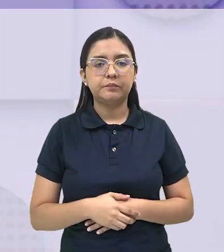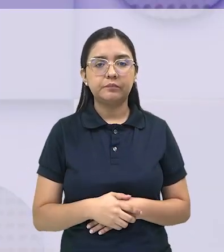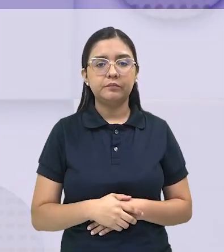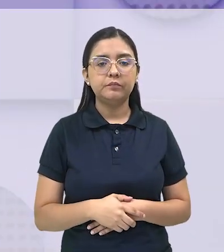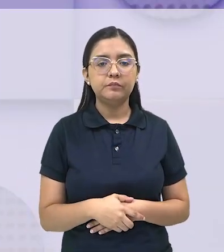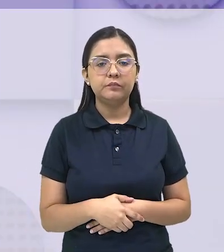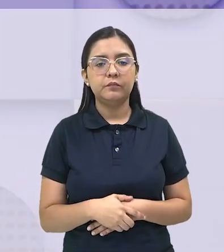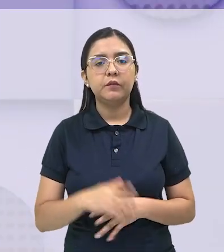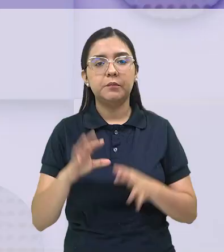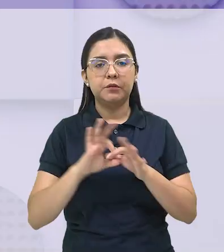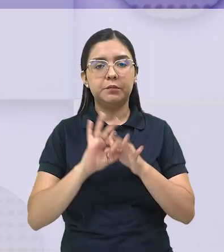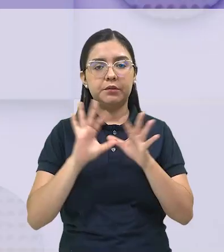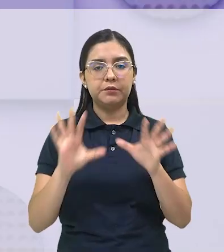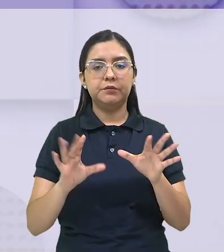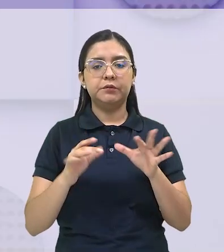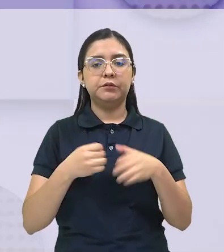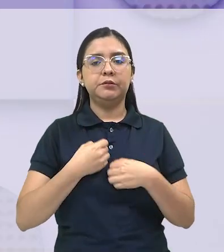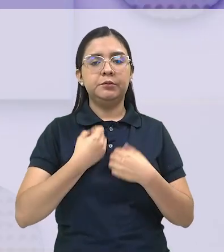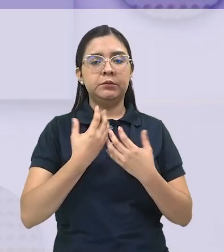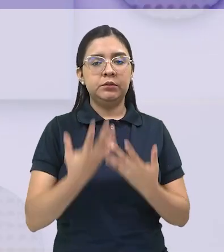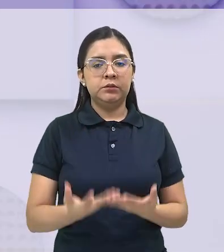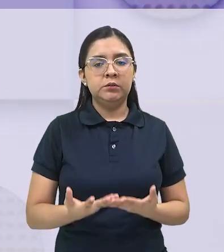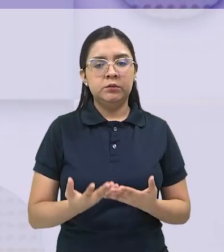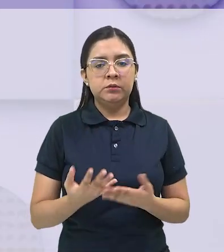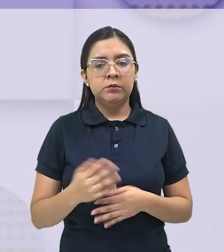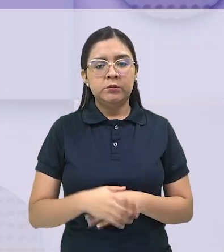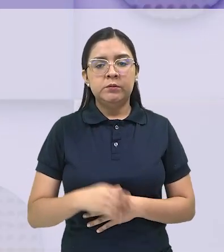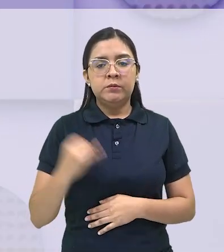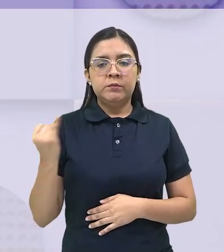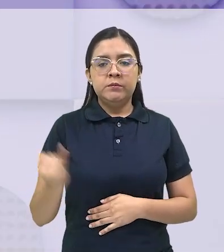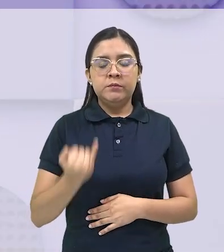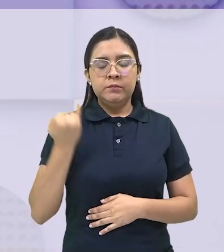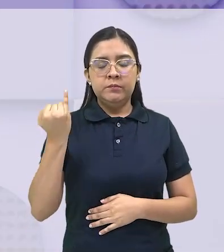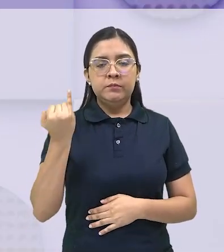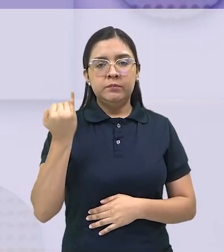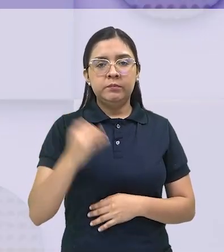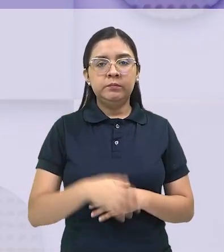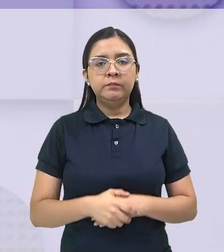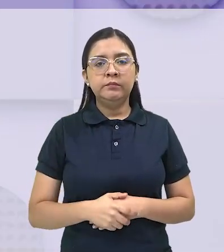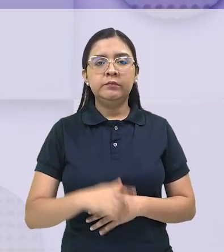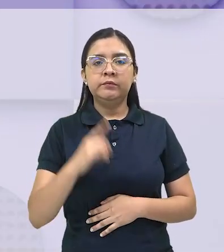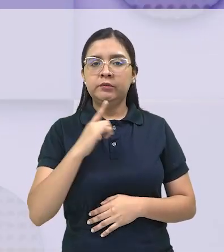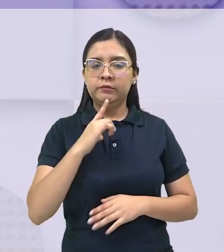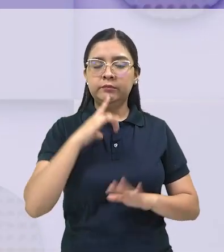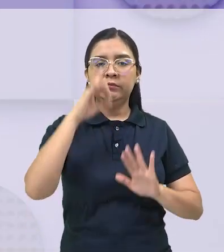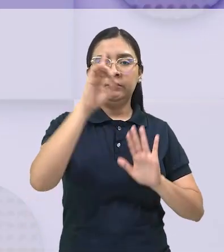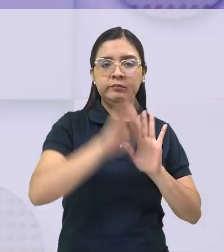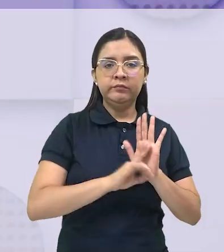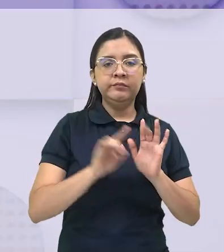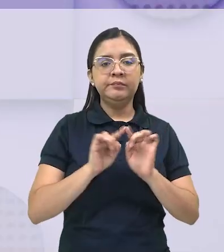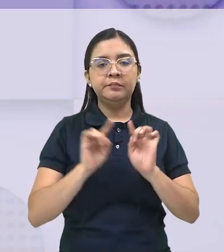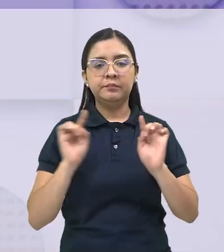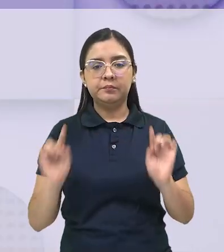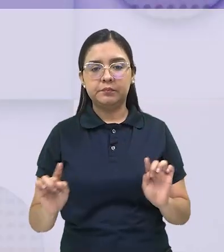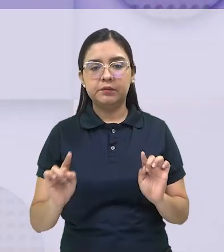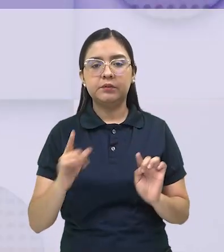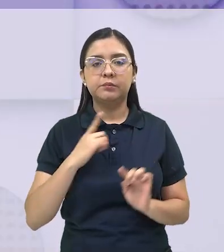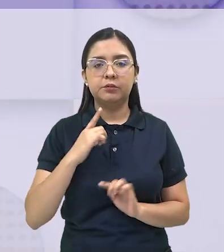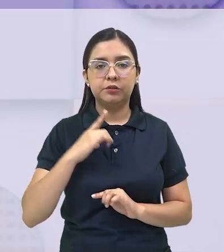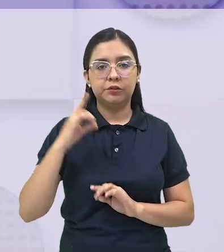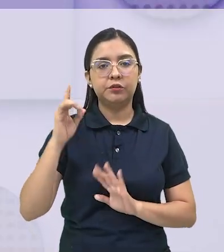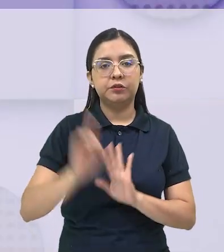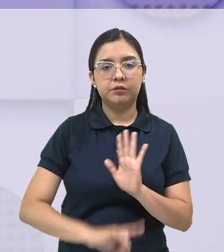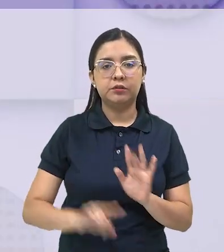meu direito de liberdade de expressão. Isso é muito importante, né? Eu tenho direitos, mas acompanhado dos meus